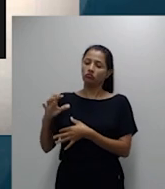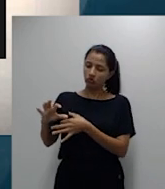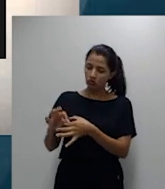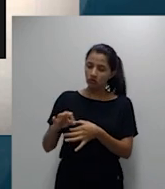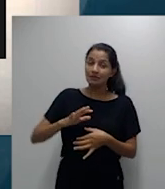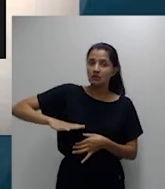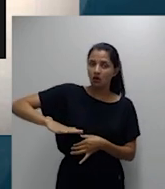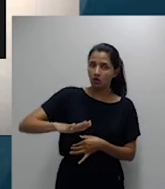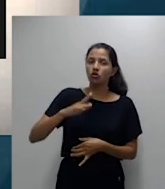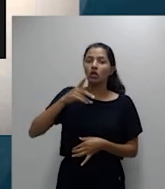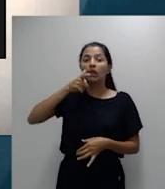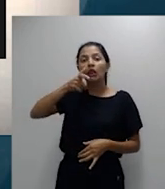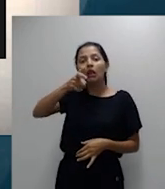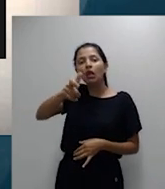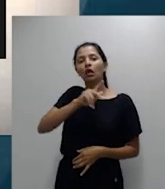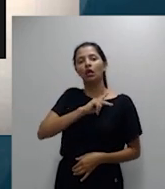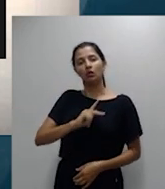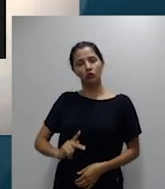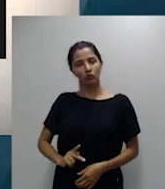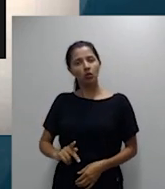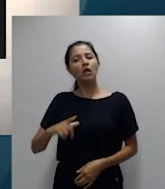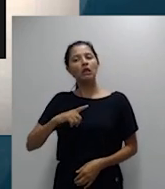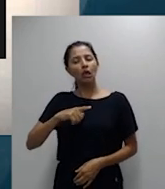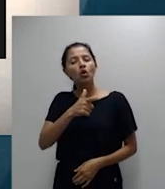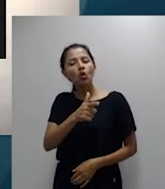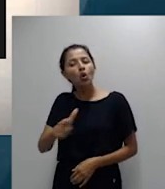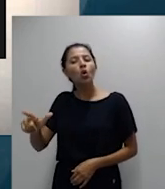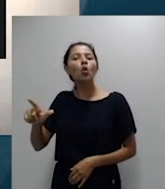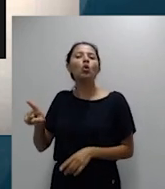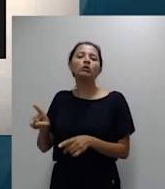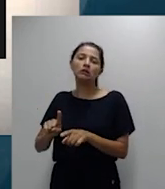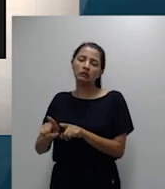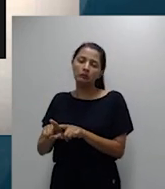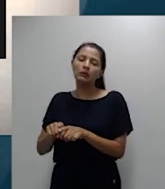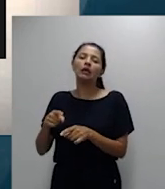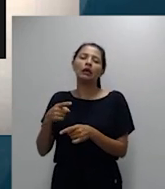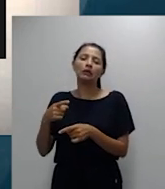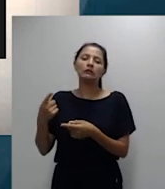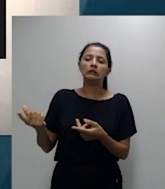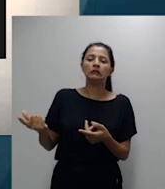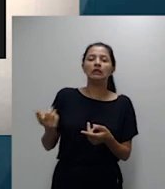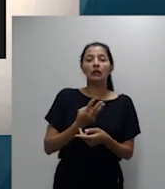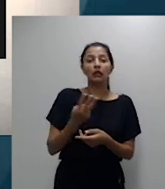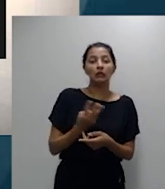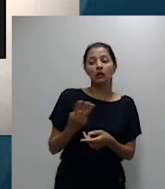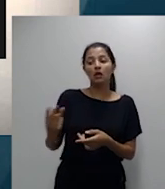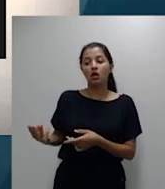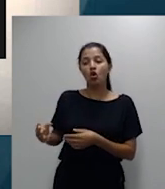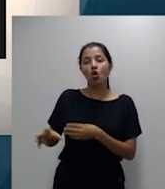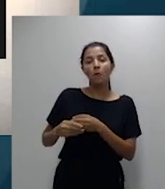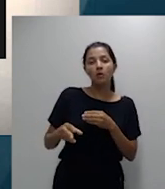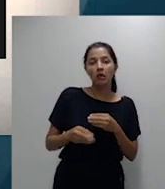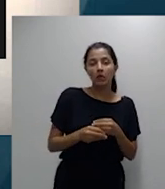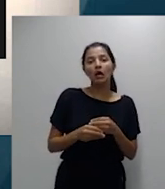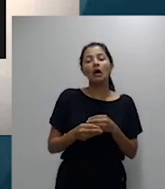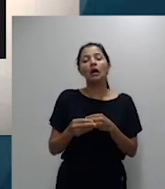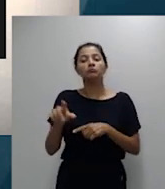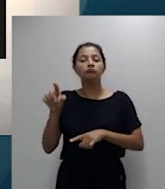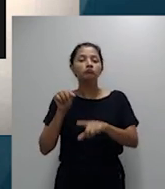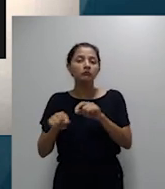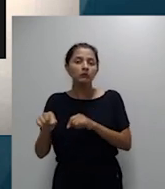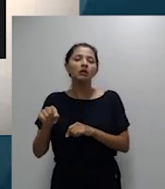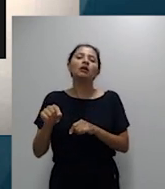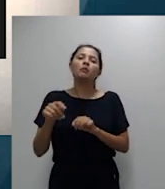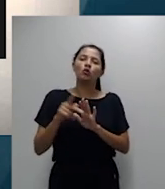haja vista que a previsão de outras funções o efeito complementares alternativas histórias onde projetos Associados na